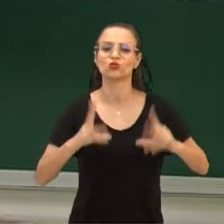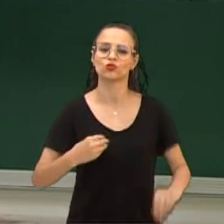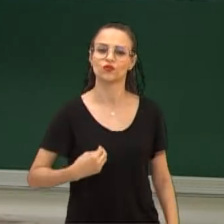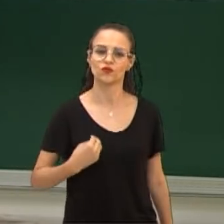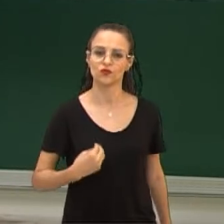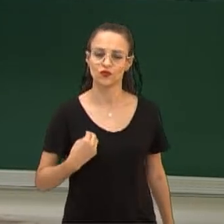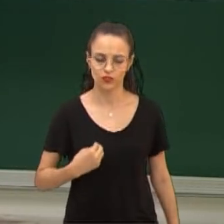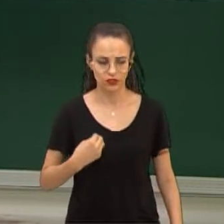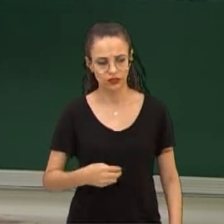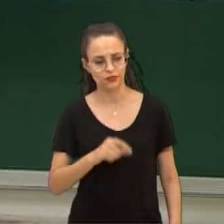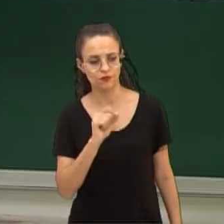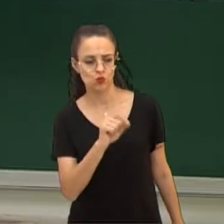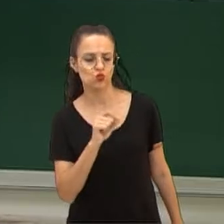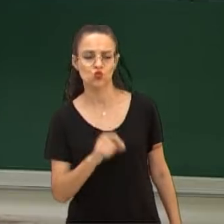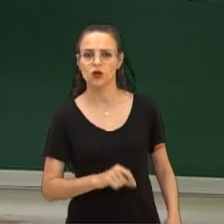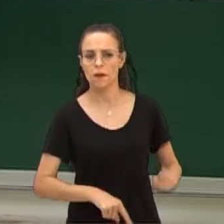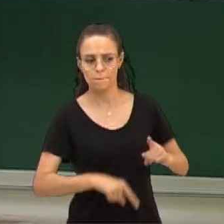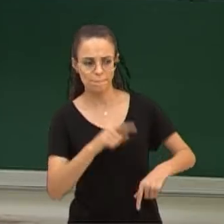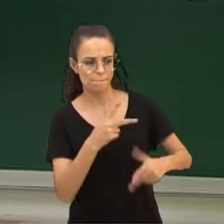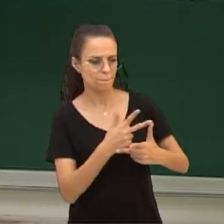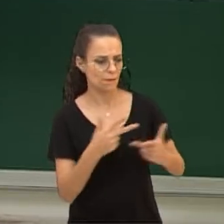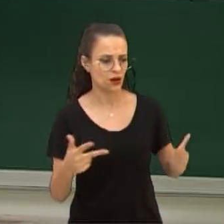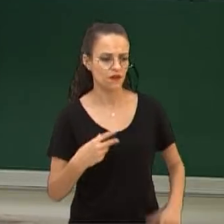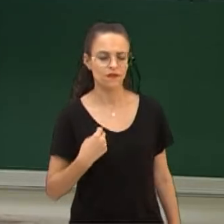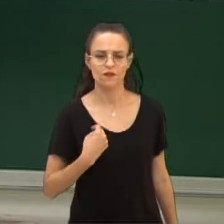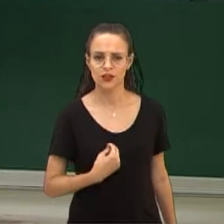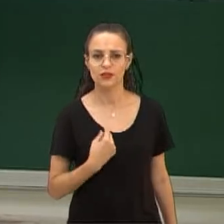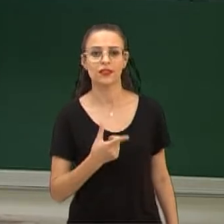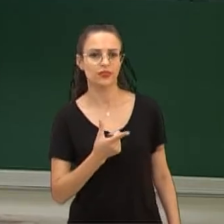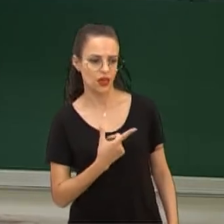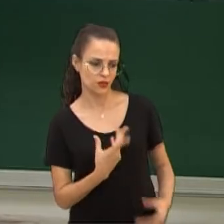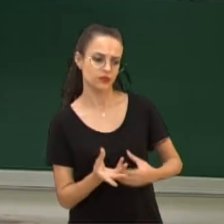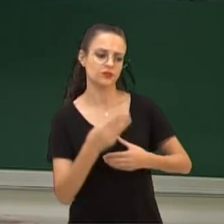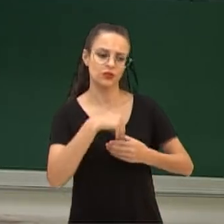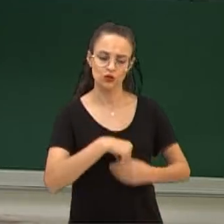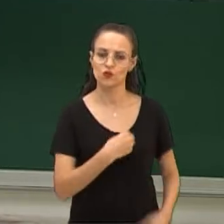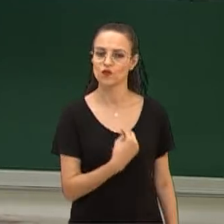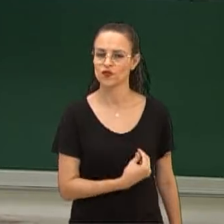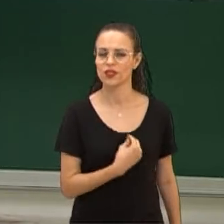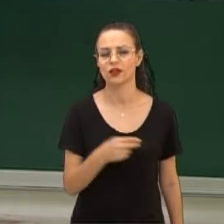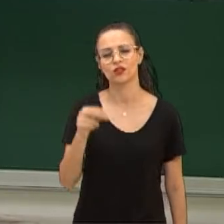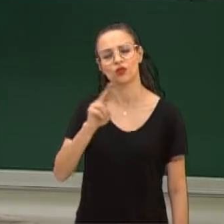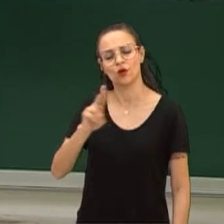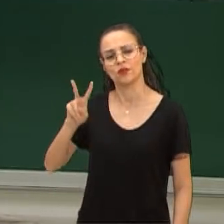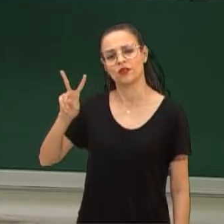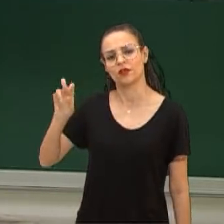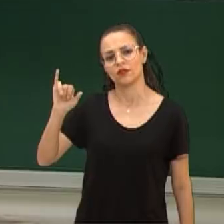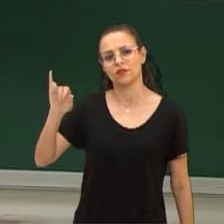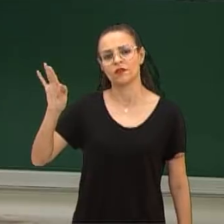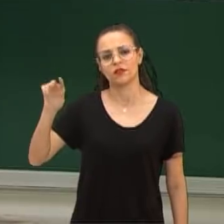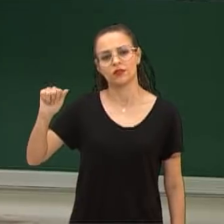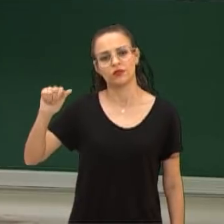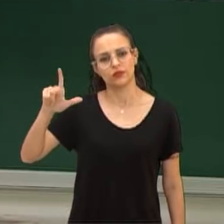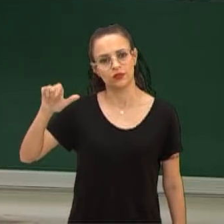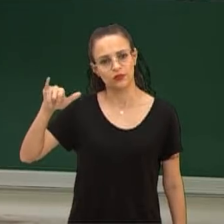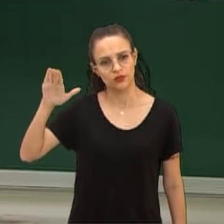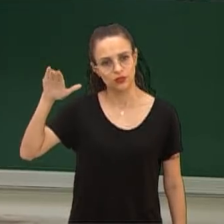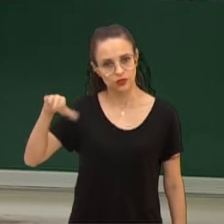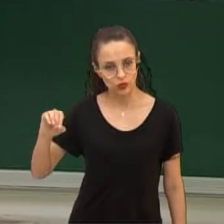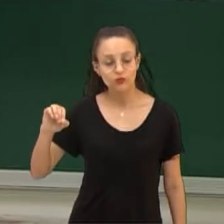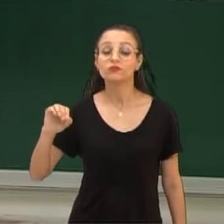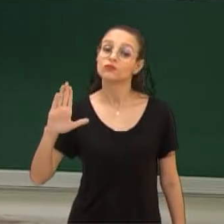vital dentro dele. Um vitalismo. Antigamente eles chamavam isso de vitalismo. Então, todos os seres